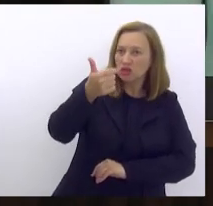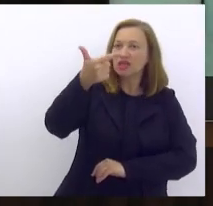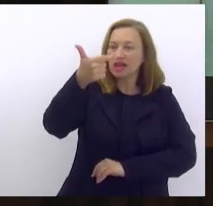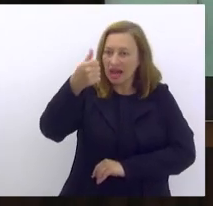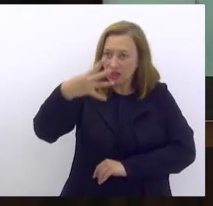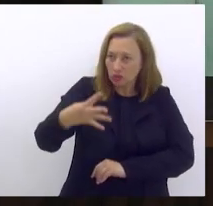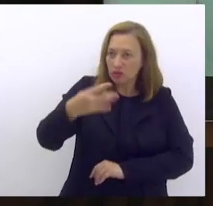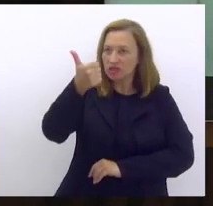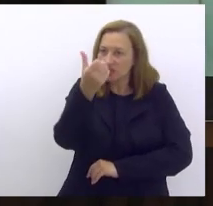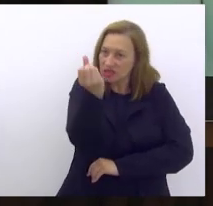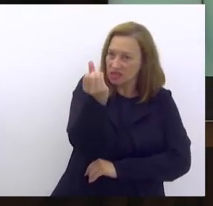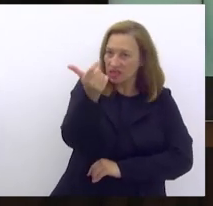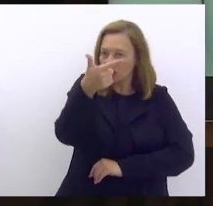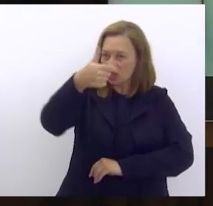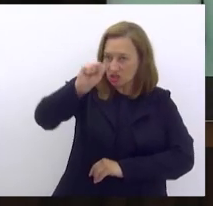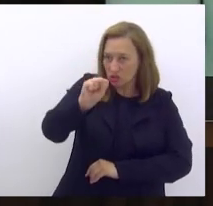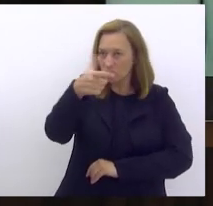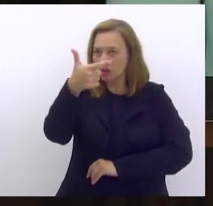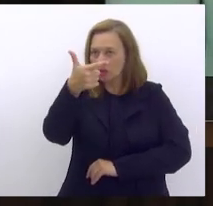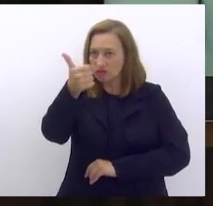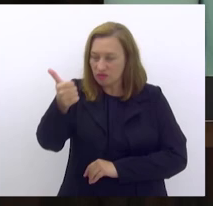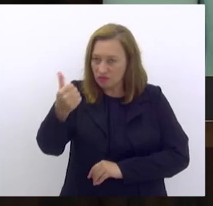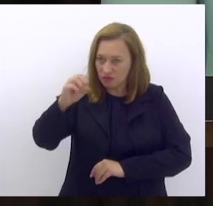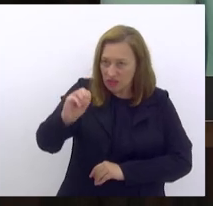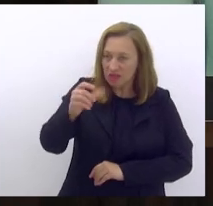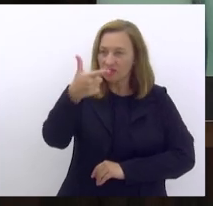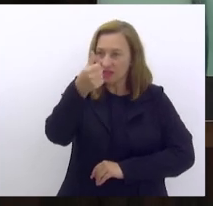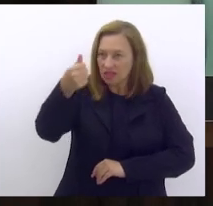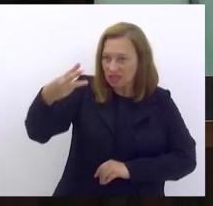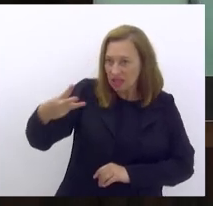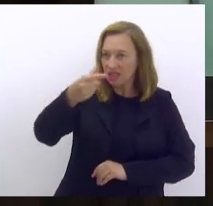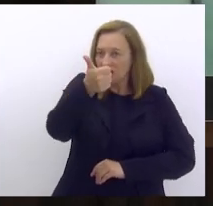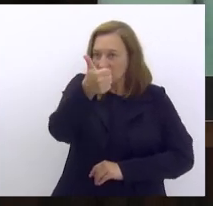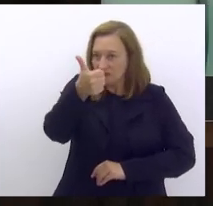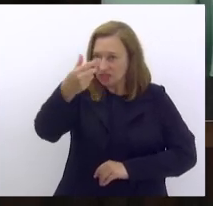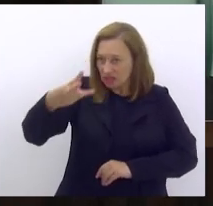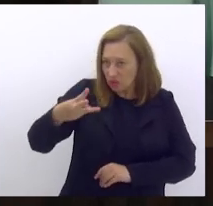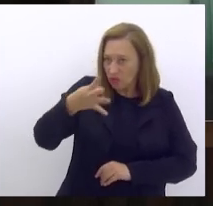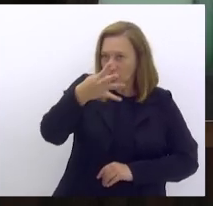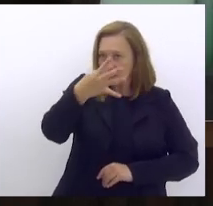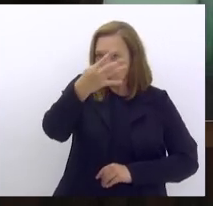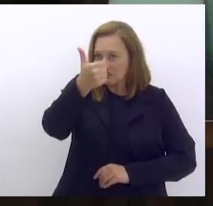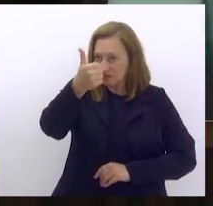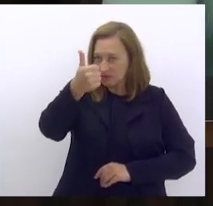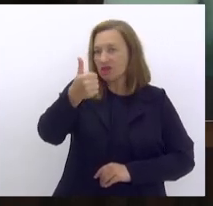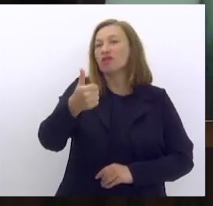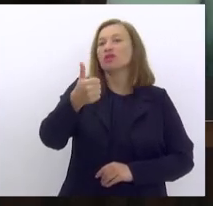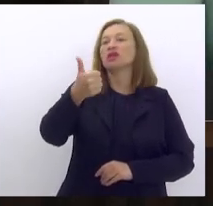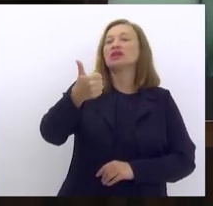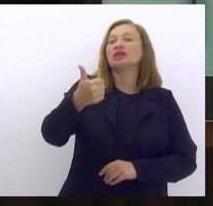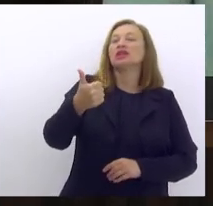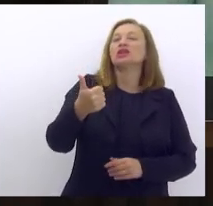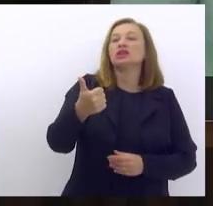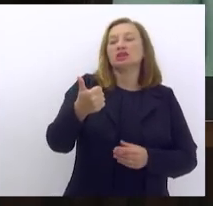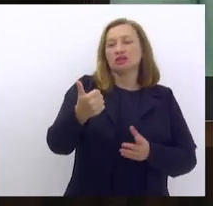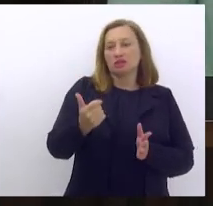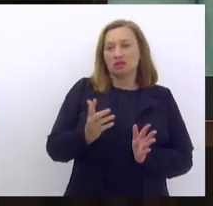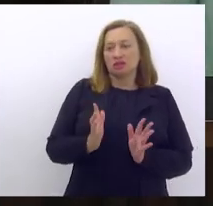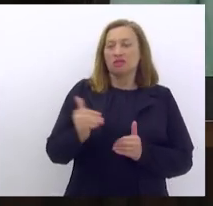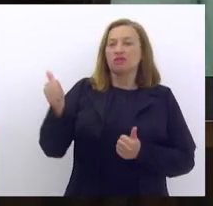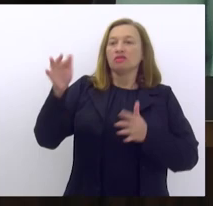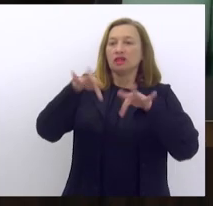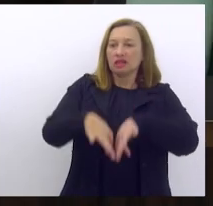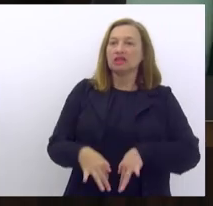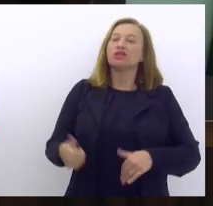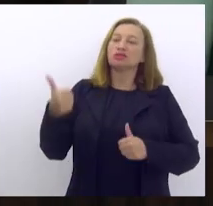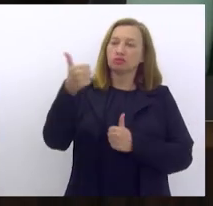12, 14, 16, 18, 20, 23, 31, 32, 33 e 34, concluindo por